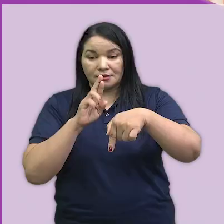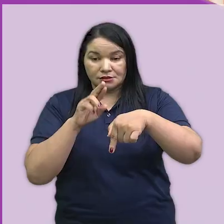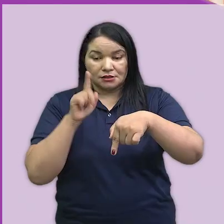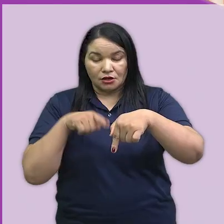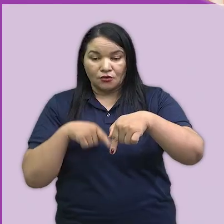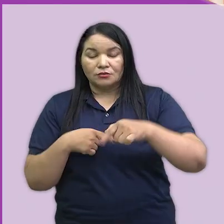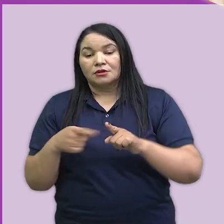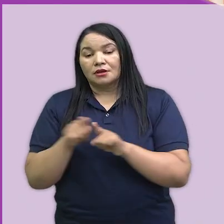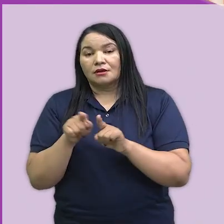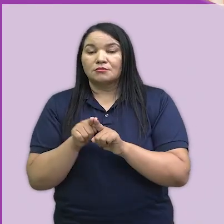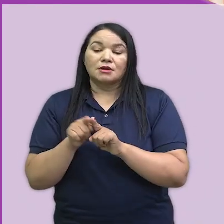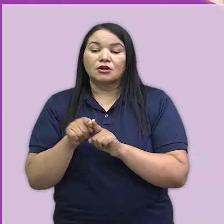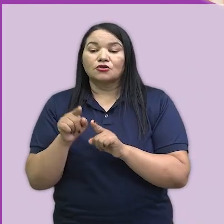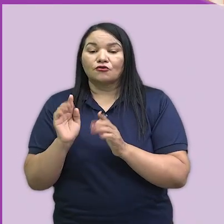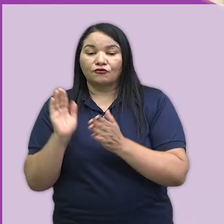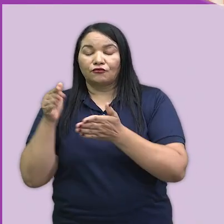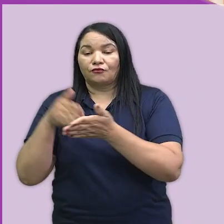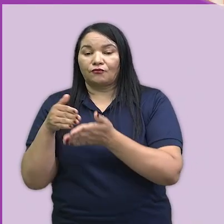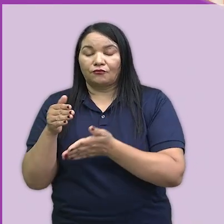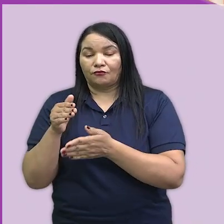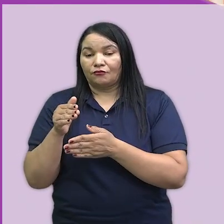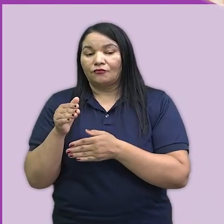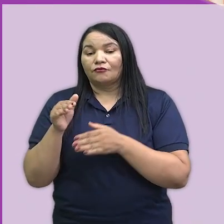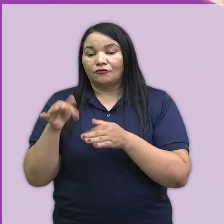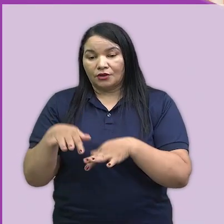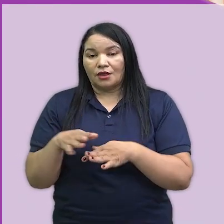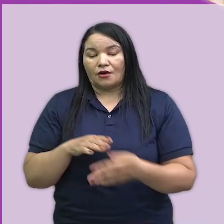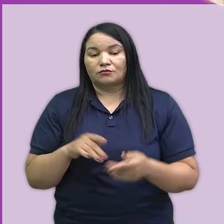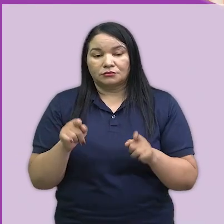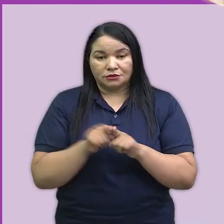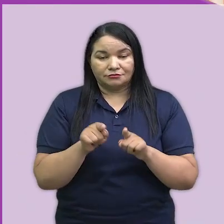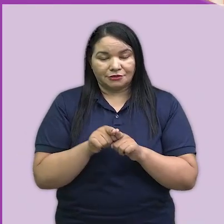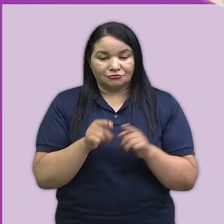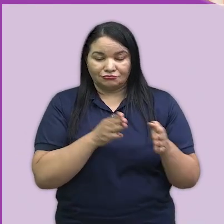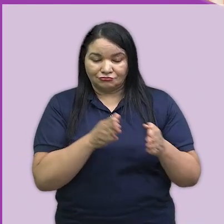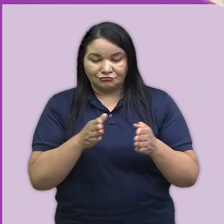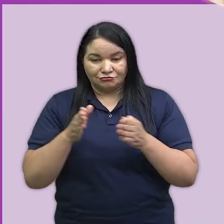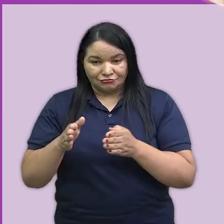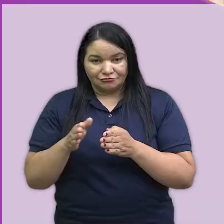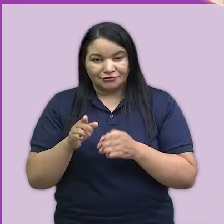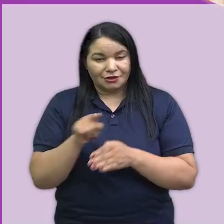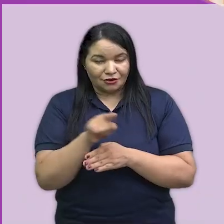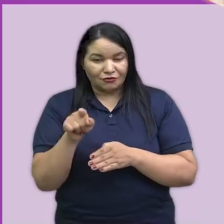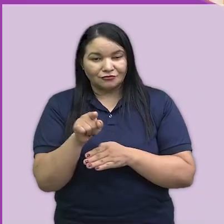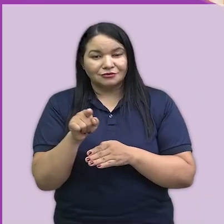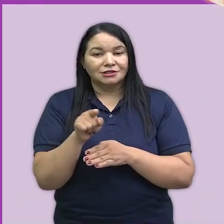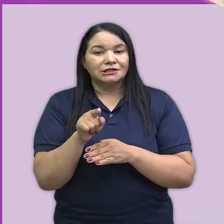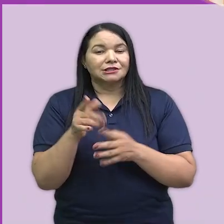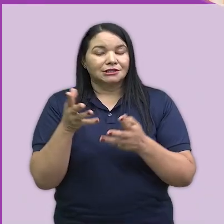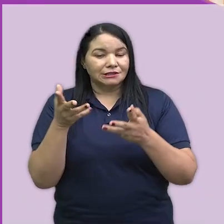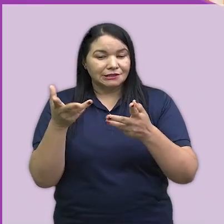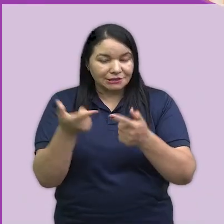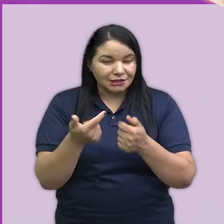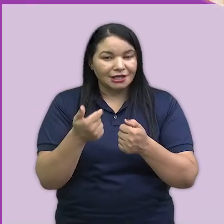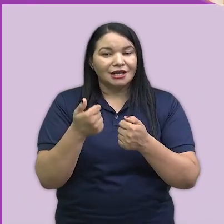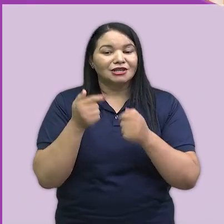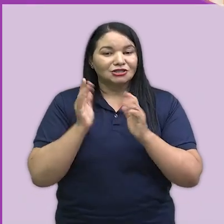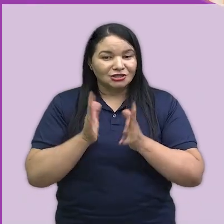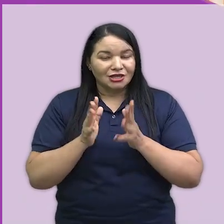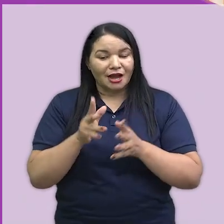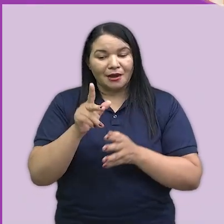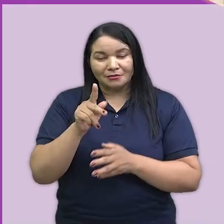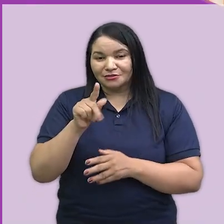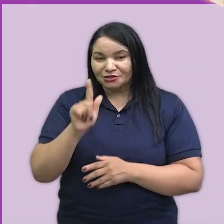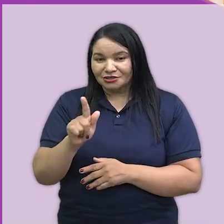para a gente obter aí, então, o nosso termo da sequência, tá bom? Agora que você está cada vez mais familiarizado com a